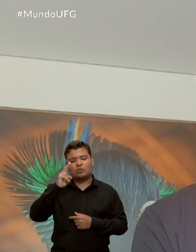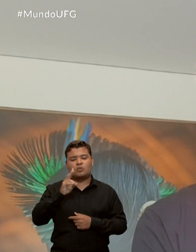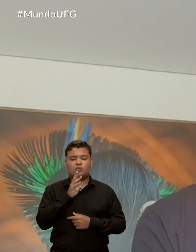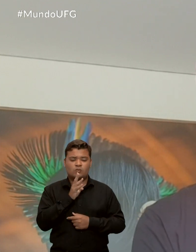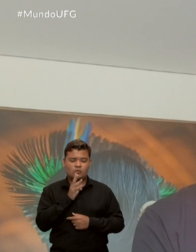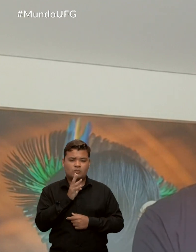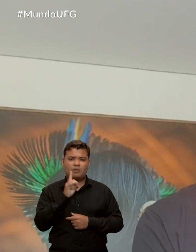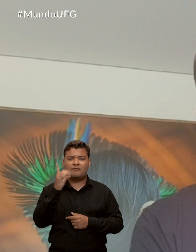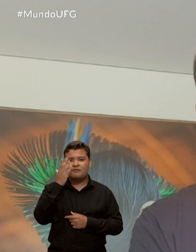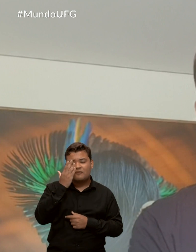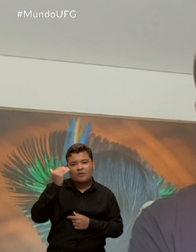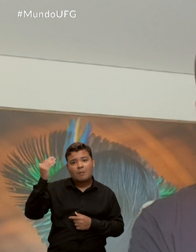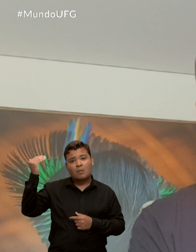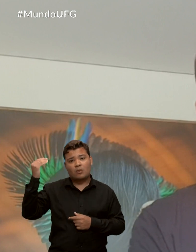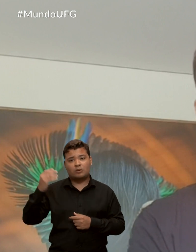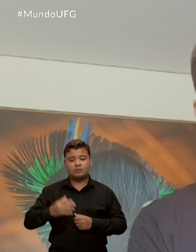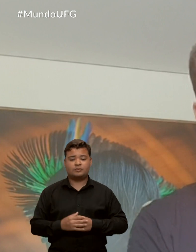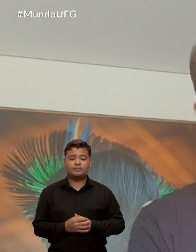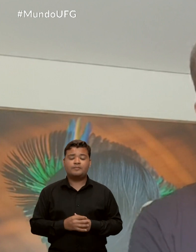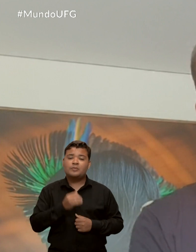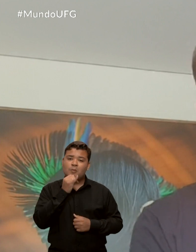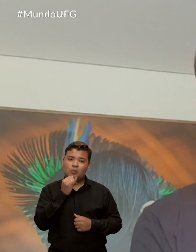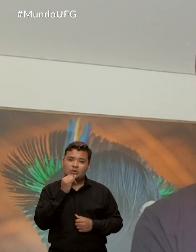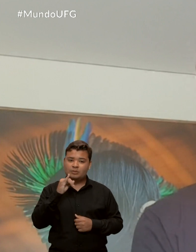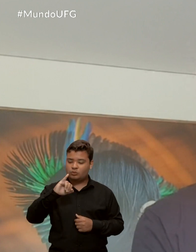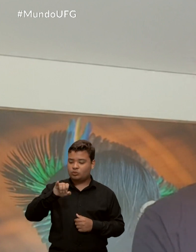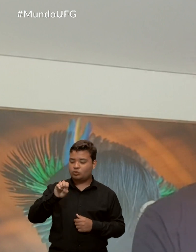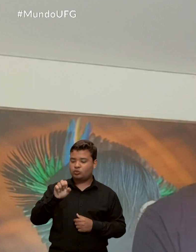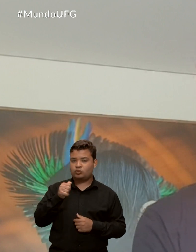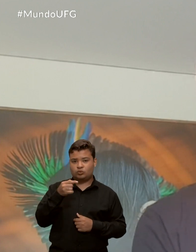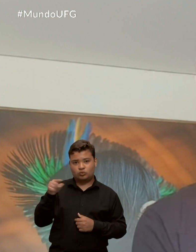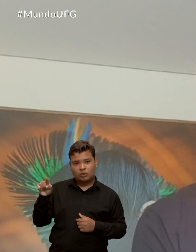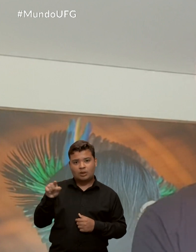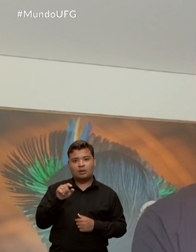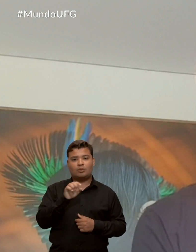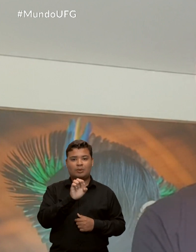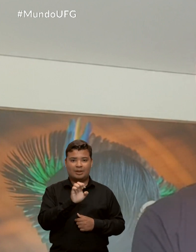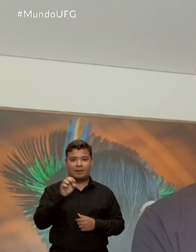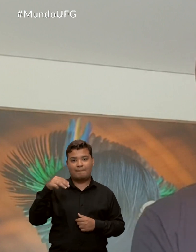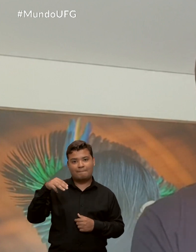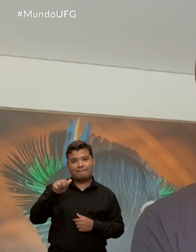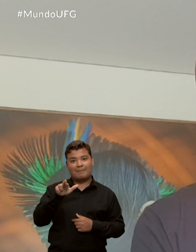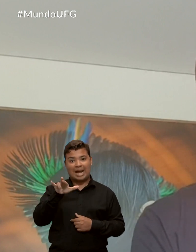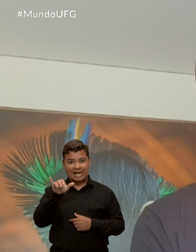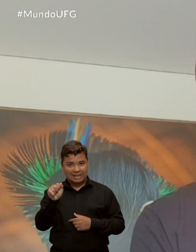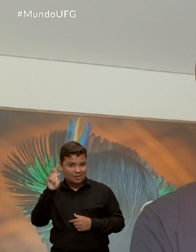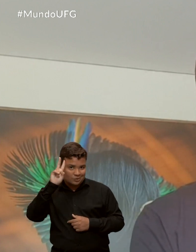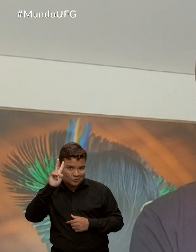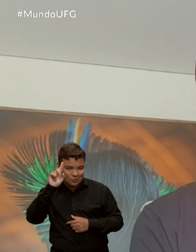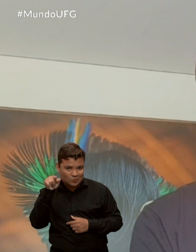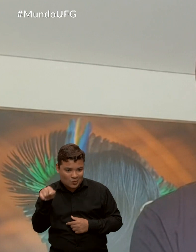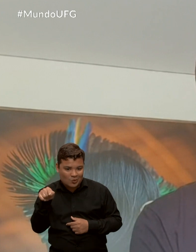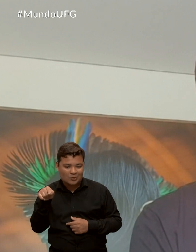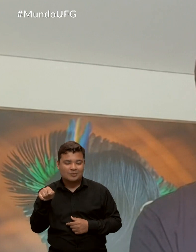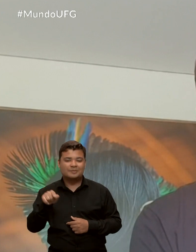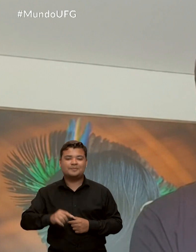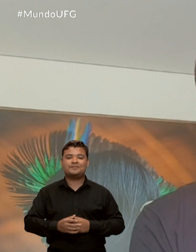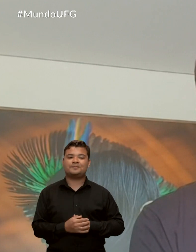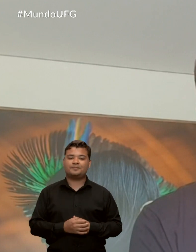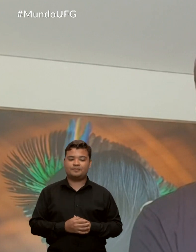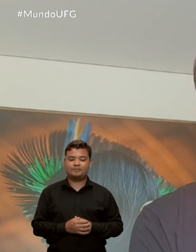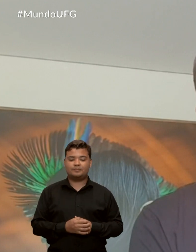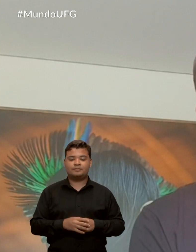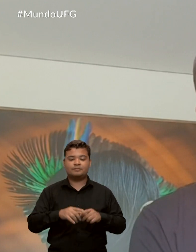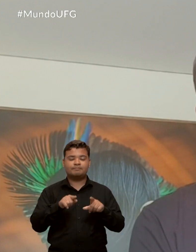muito famosas, como João e Maria, por exemplo. Tem outra como